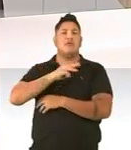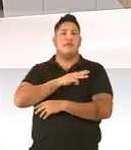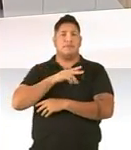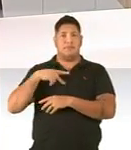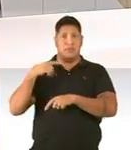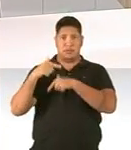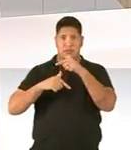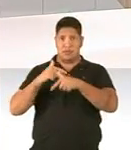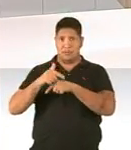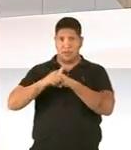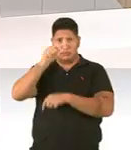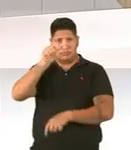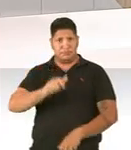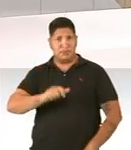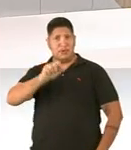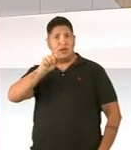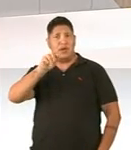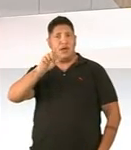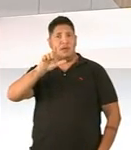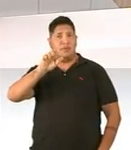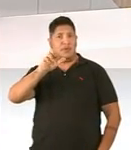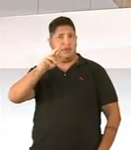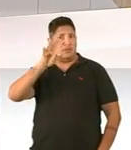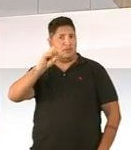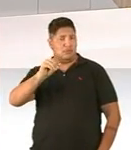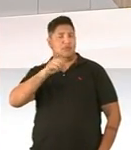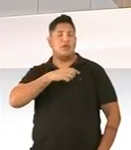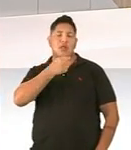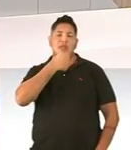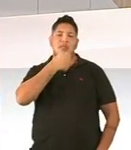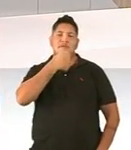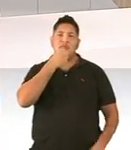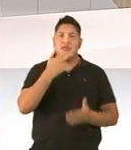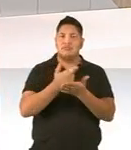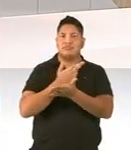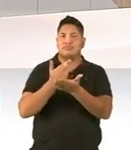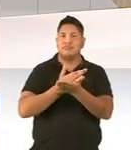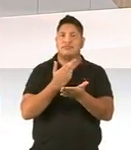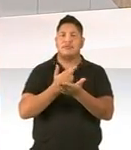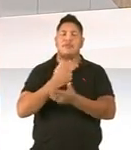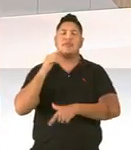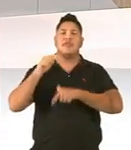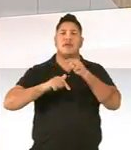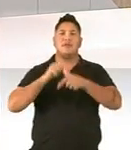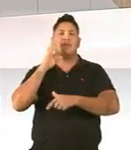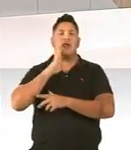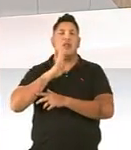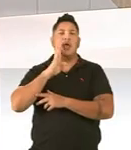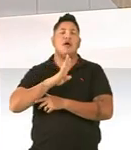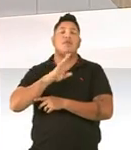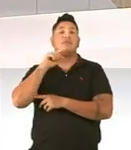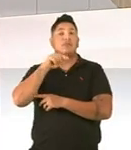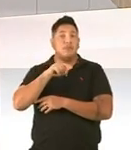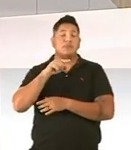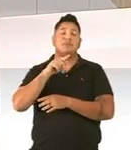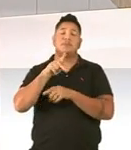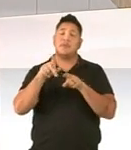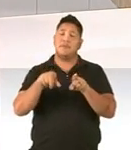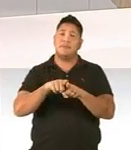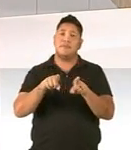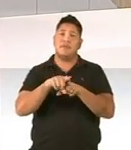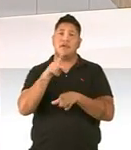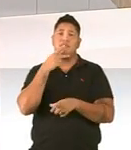Procurador-Geral do MPT, Alberto Balazeiro, em entrevista concedida à revista Trabalho Legal. O PGT também falou